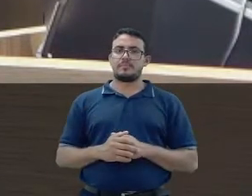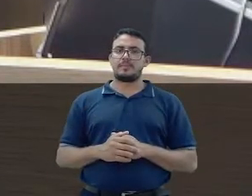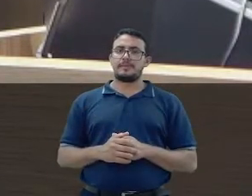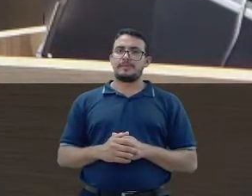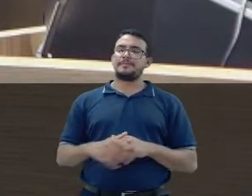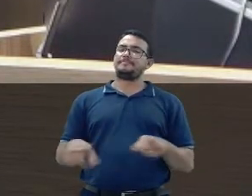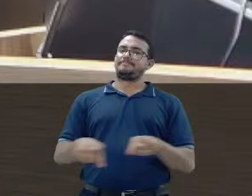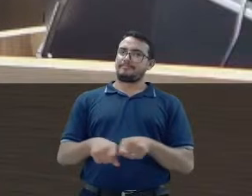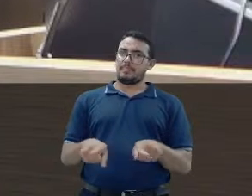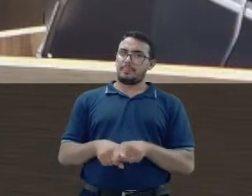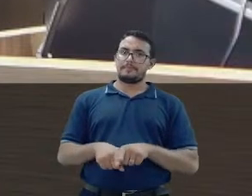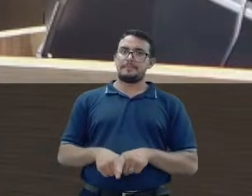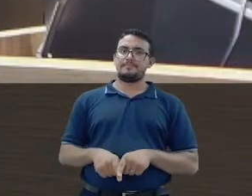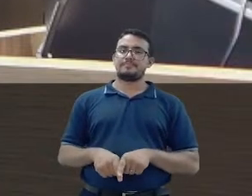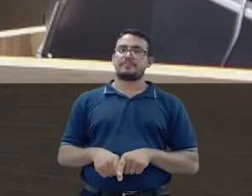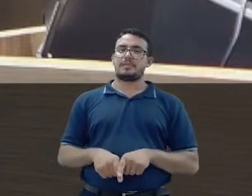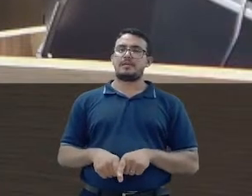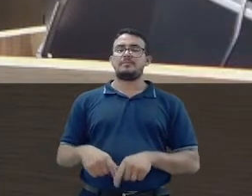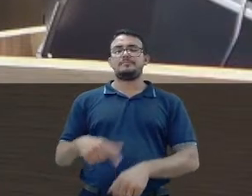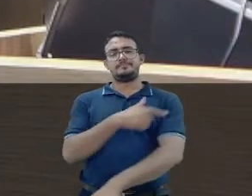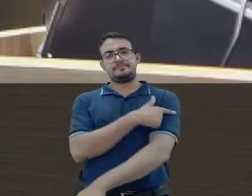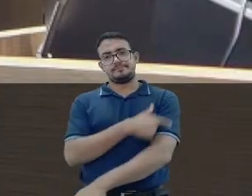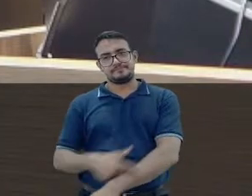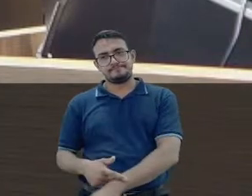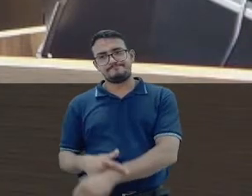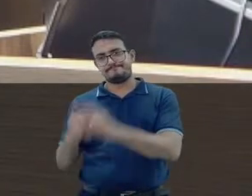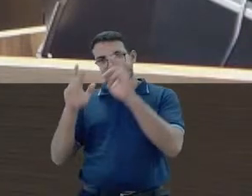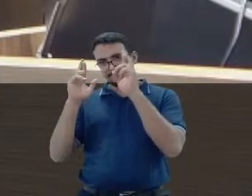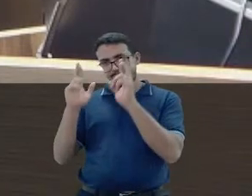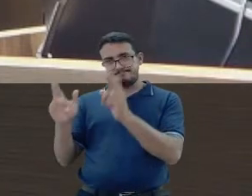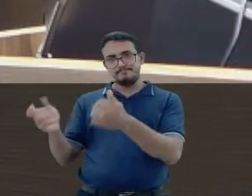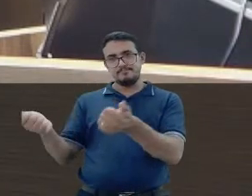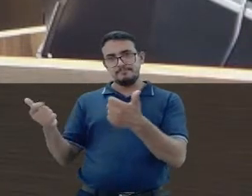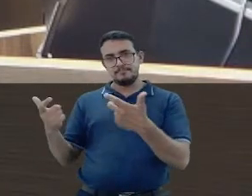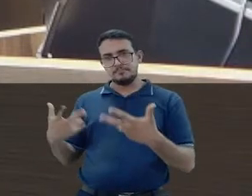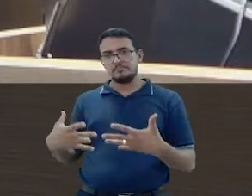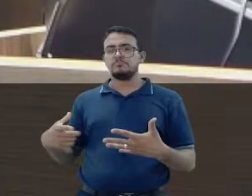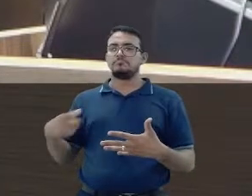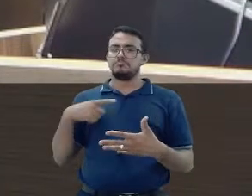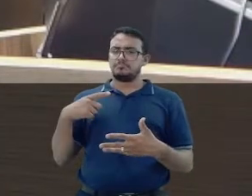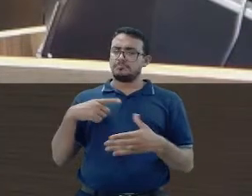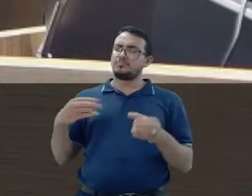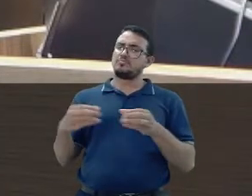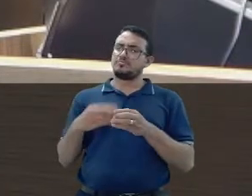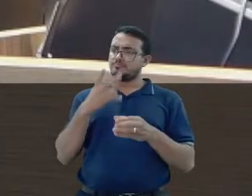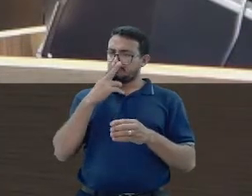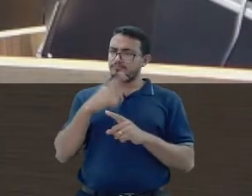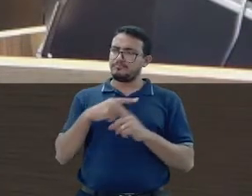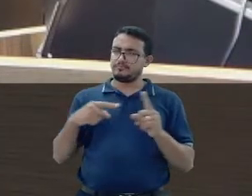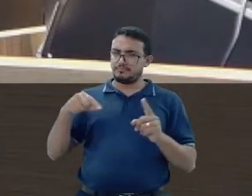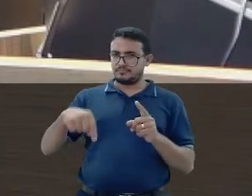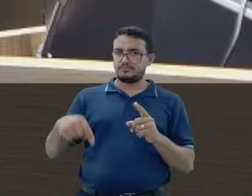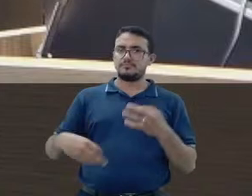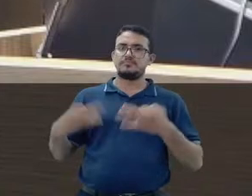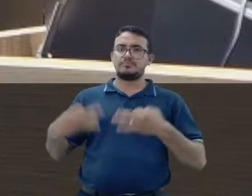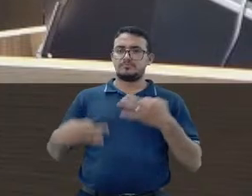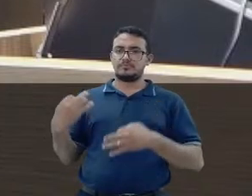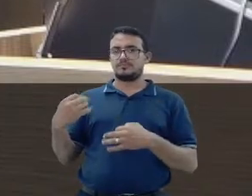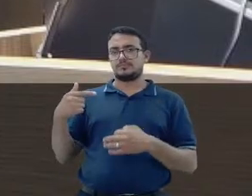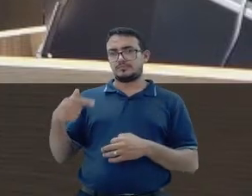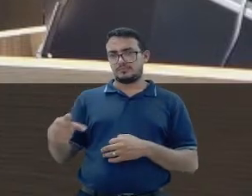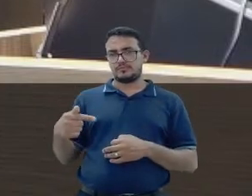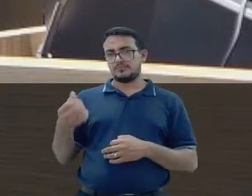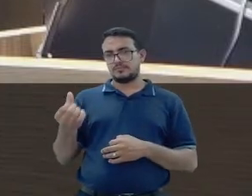fim, com todo respeito à tese da tribuna, cito o precedente desta corte, julgado em 7/6/2023,